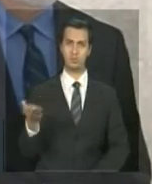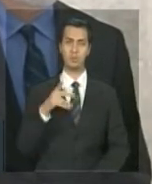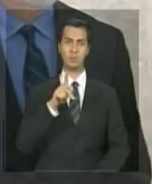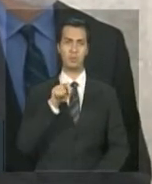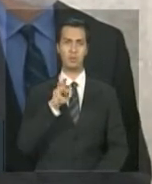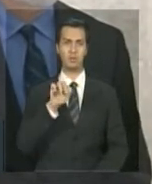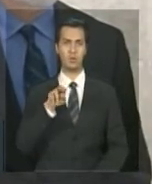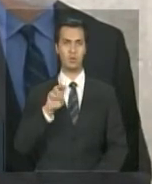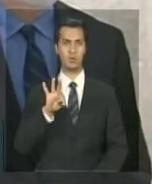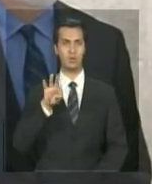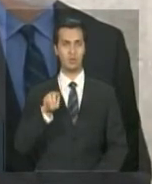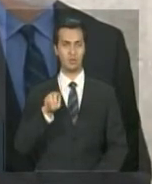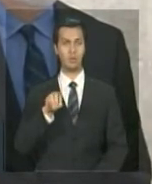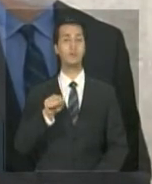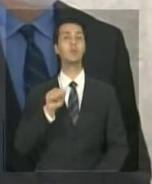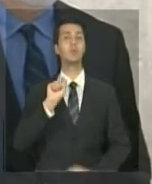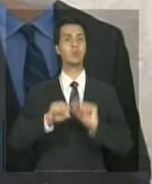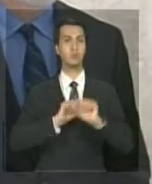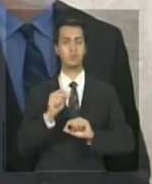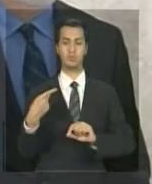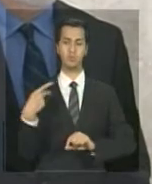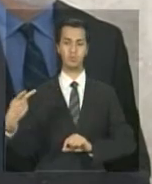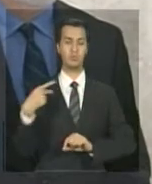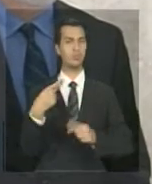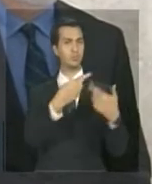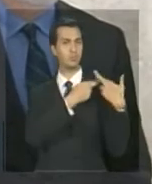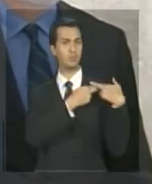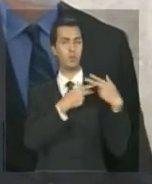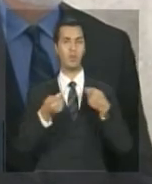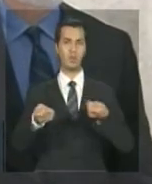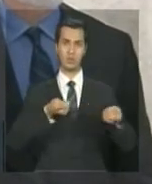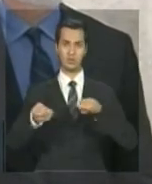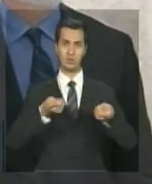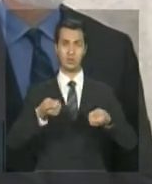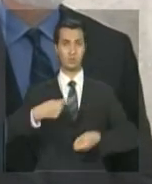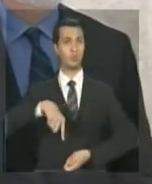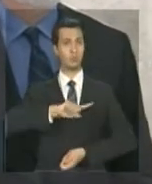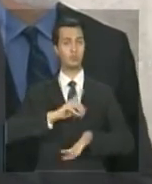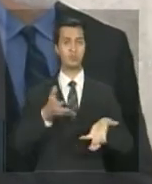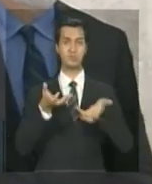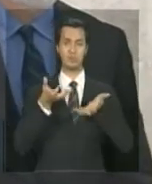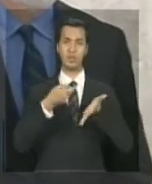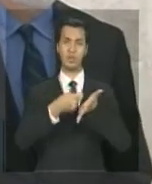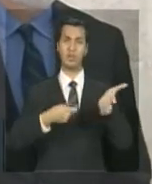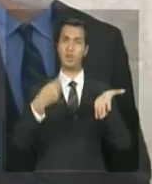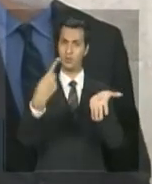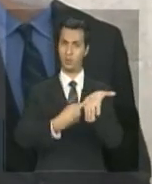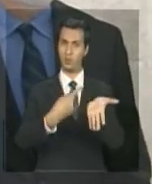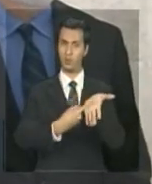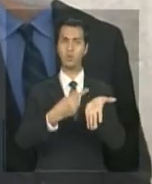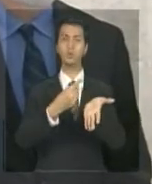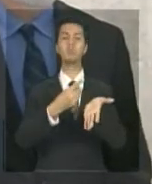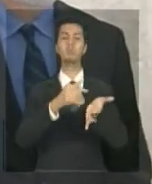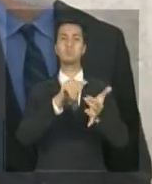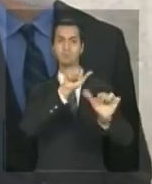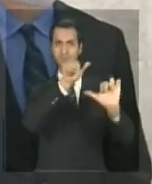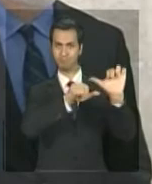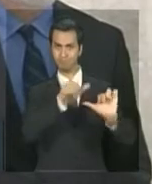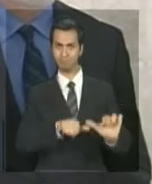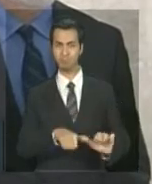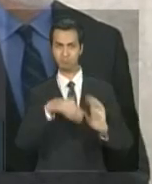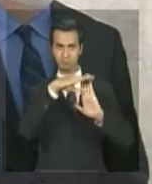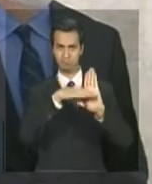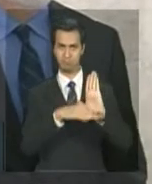de conduzir essa negociação por parte do Brasil. Nós queremos rever os termos do acordo, isso vai ser feito num prazo relativamente